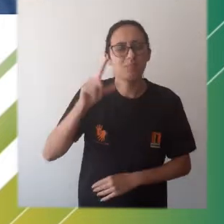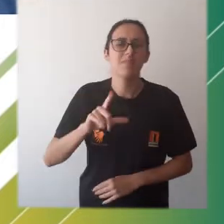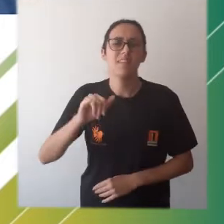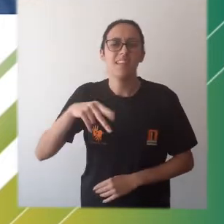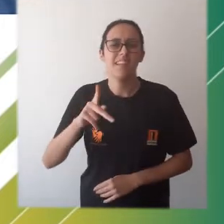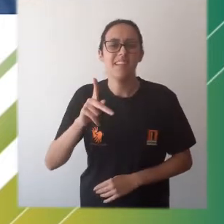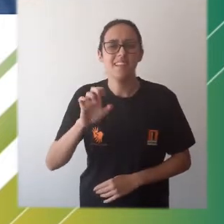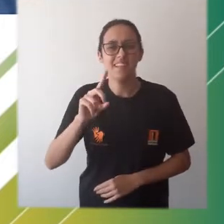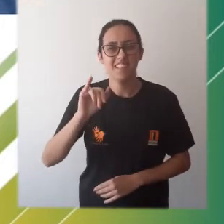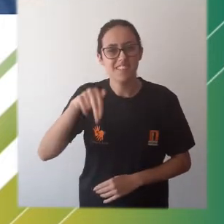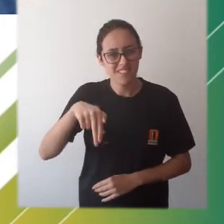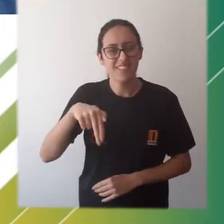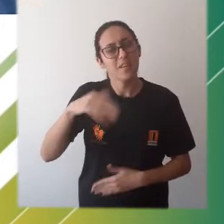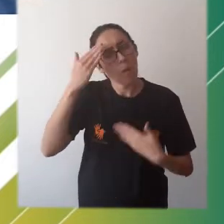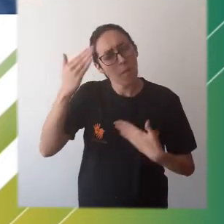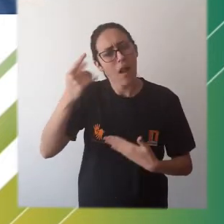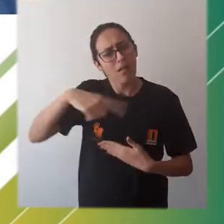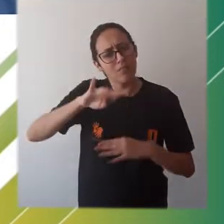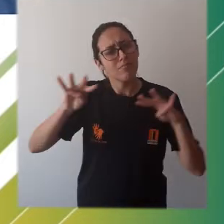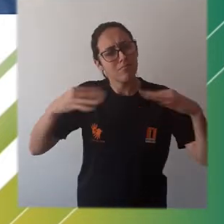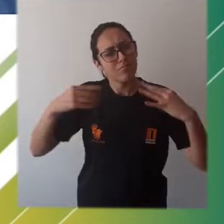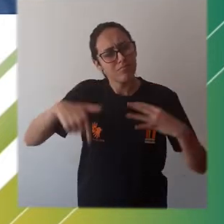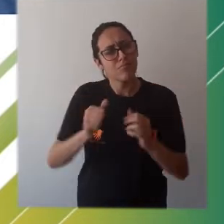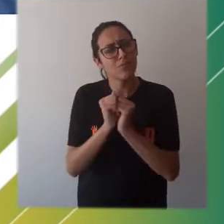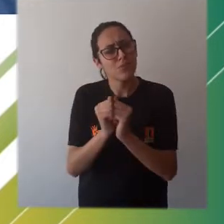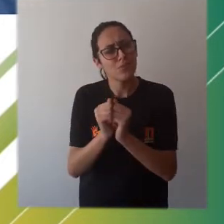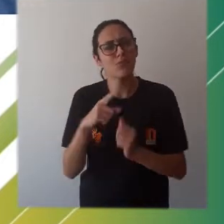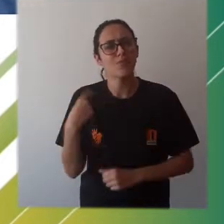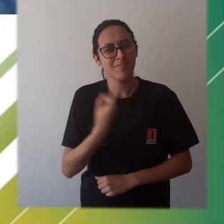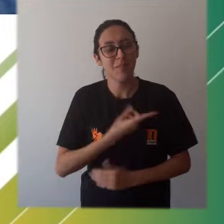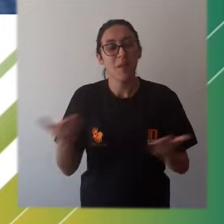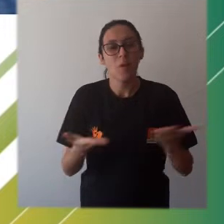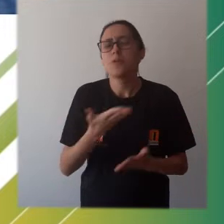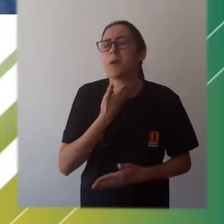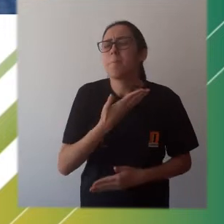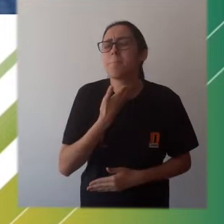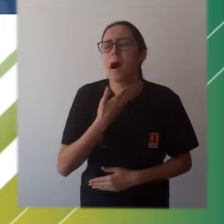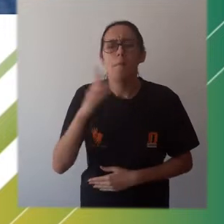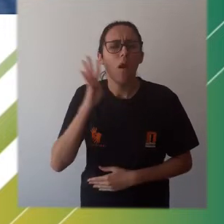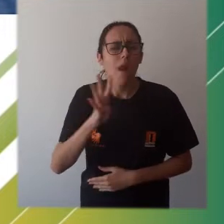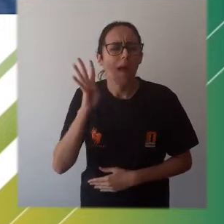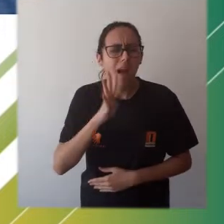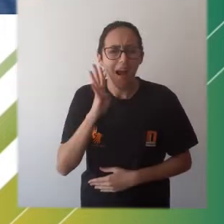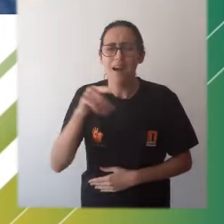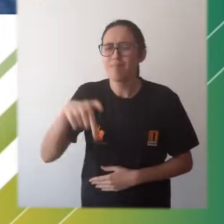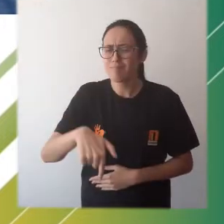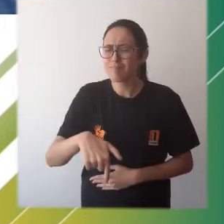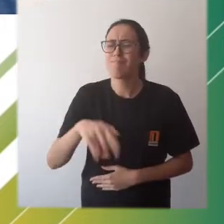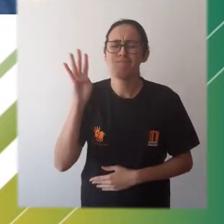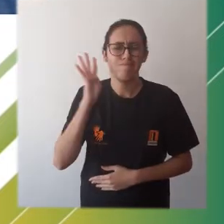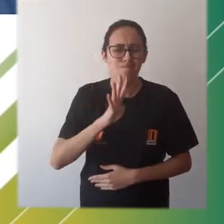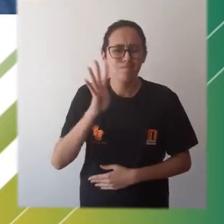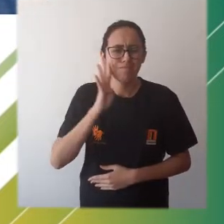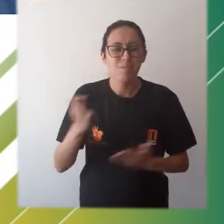no Facebook, no Instagram, no LinkedIn. Muito obrigado pela tua audiência, por estar acompanhando a gente. Hoje eu tenho um papo bem legal aqui no